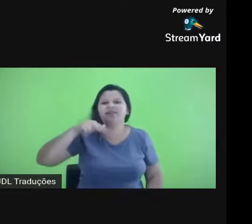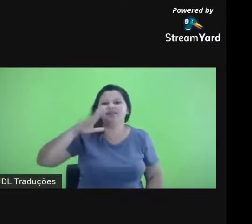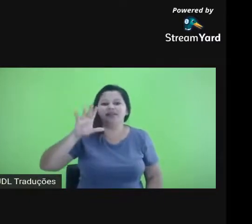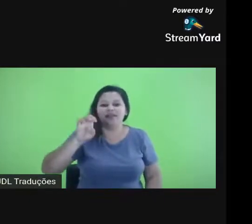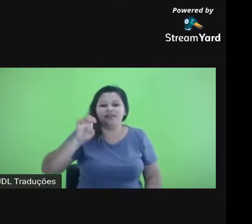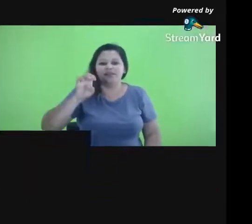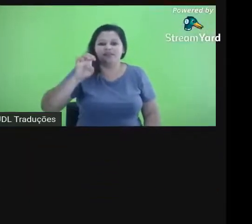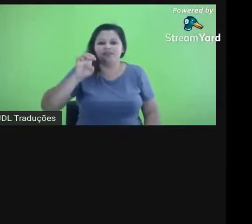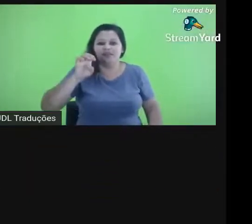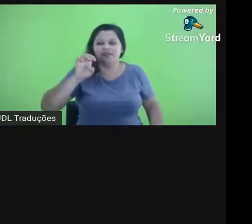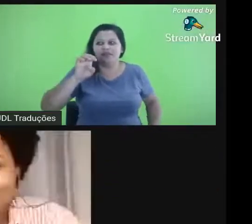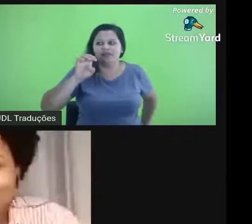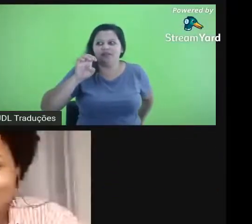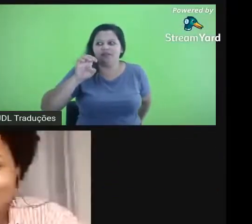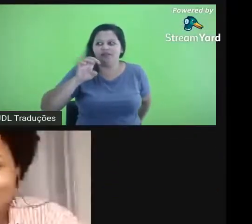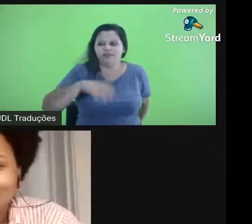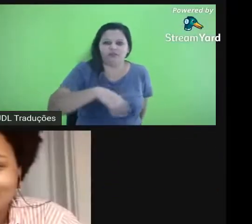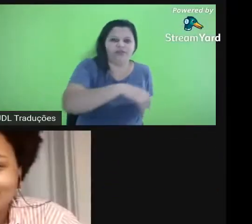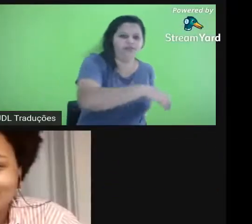gente.